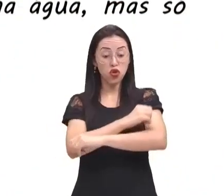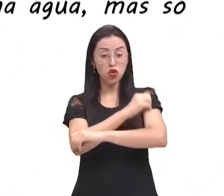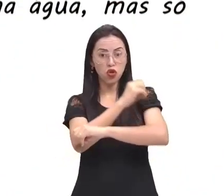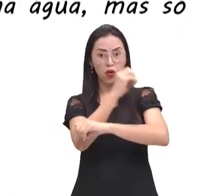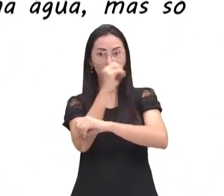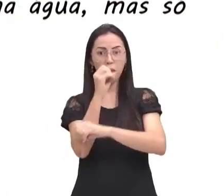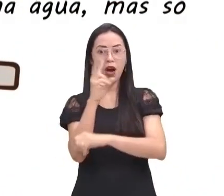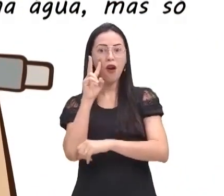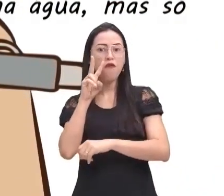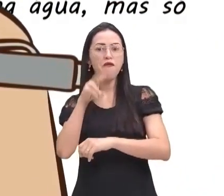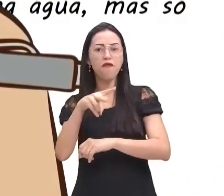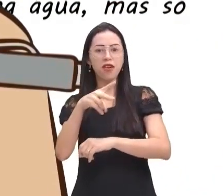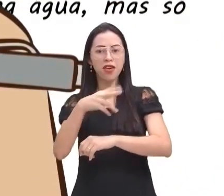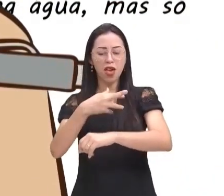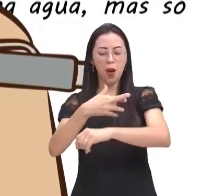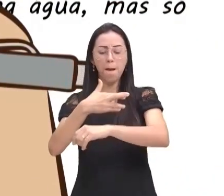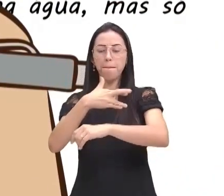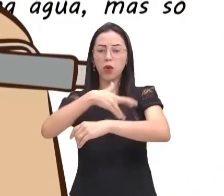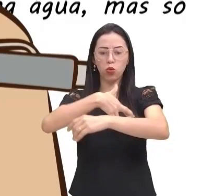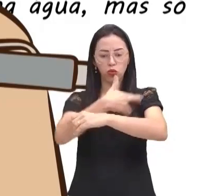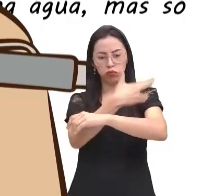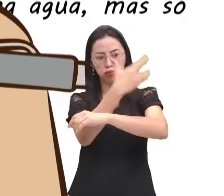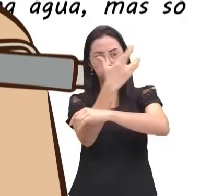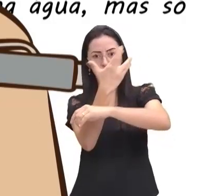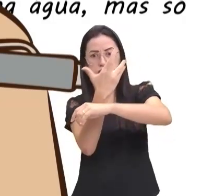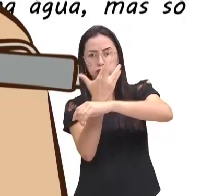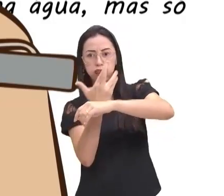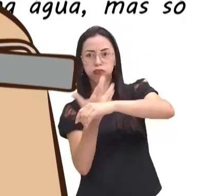só enxergamos o bumbum e a cauda.